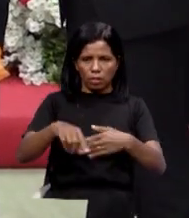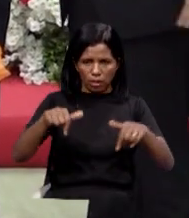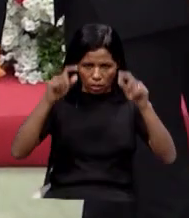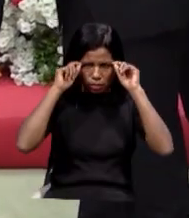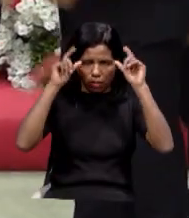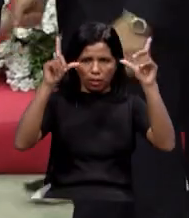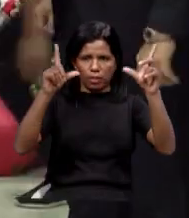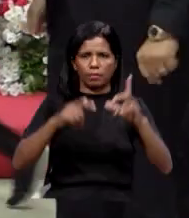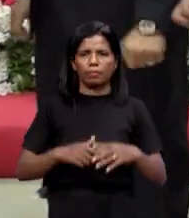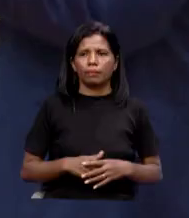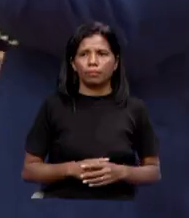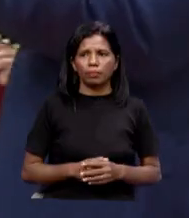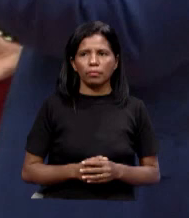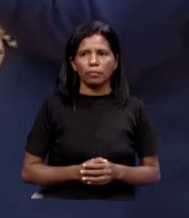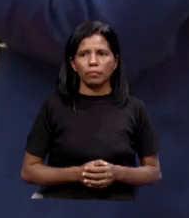Timor-Leste.